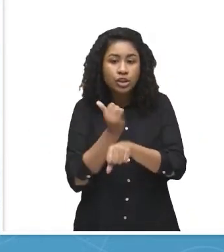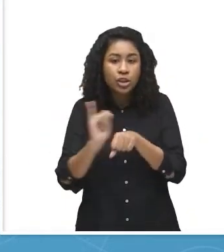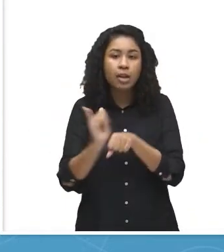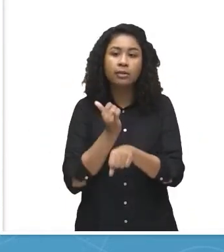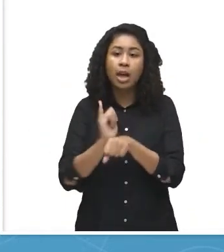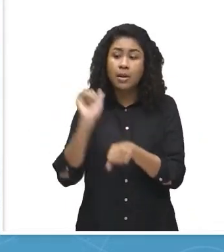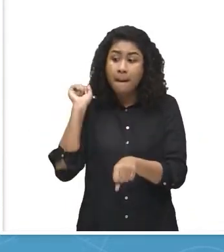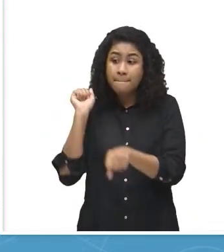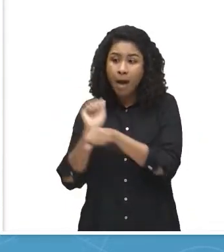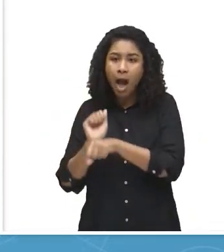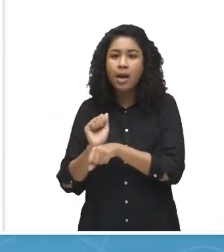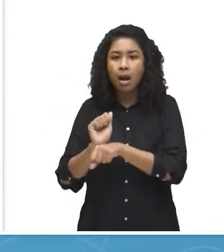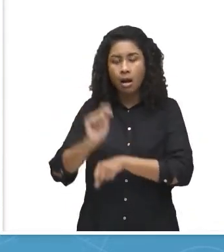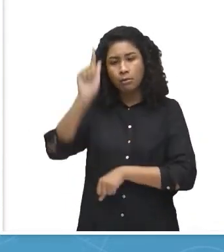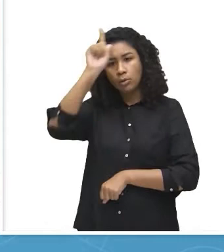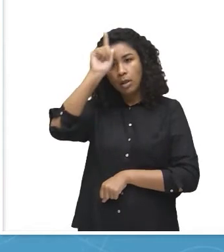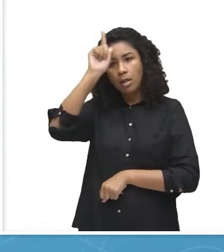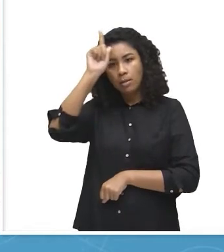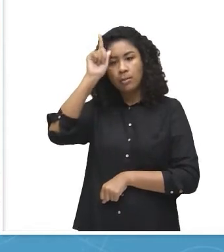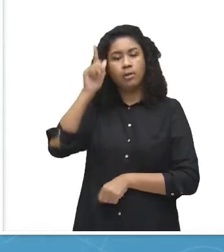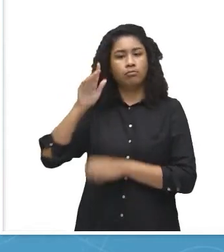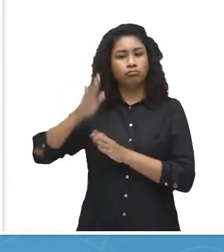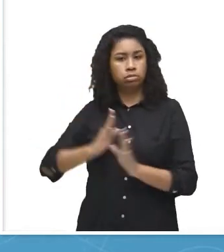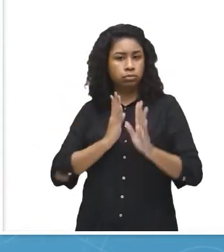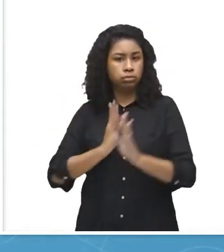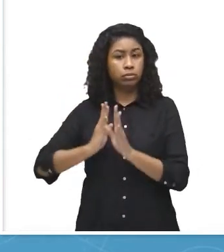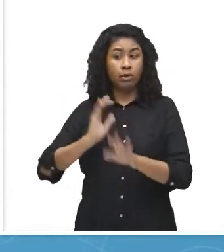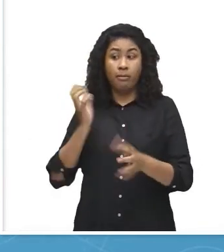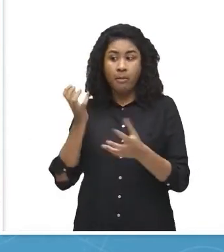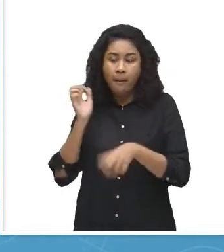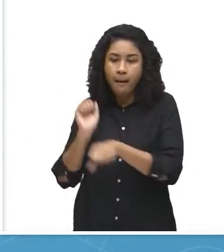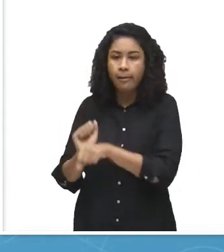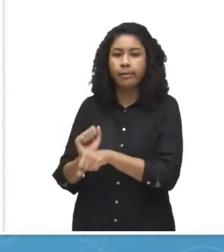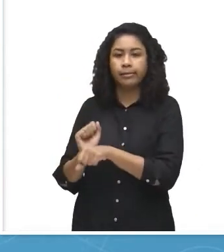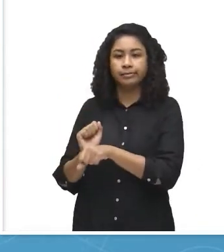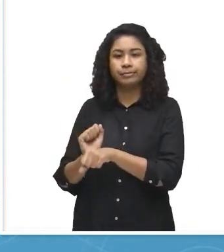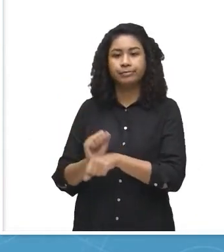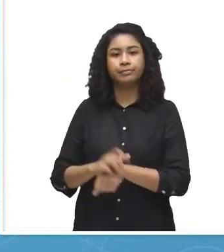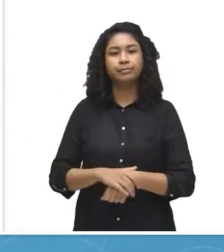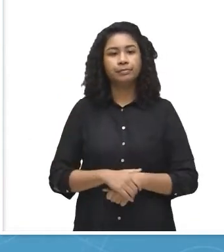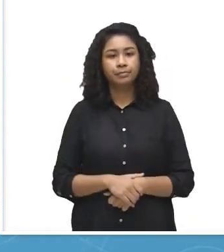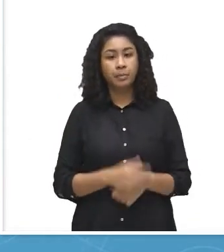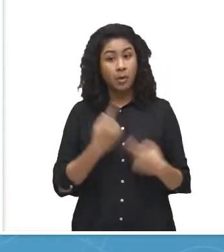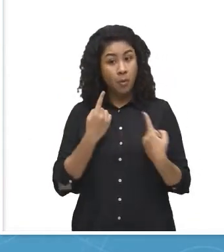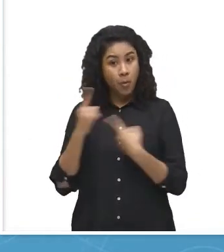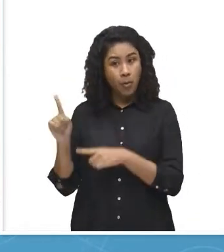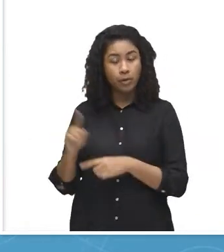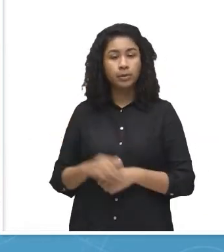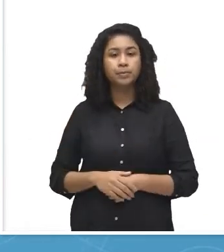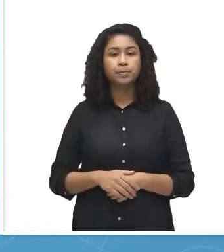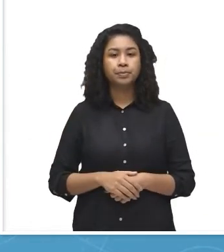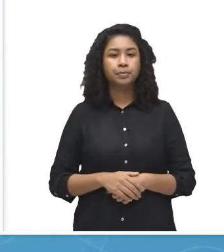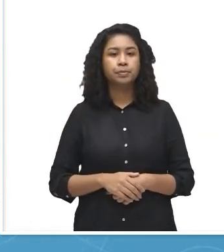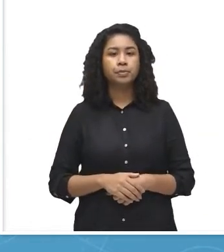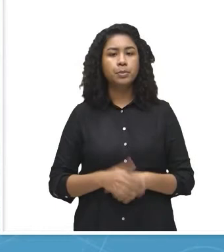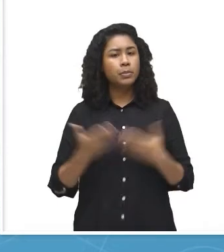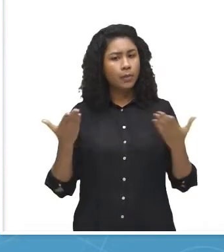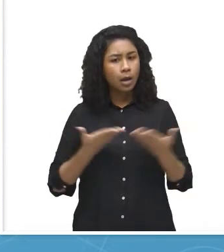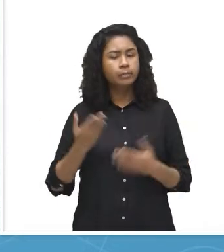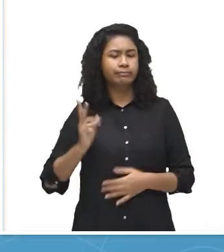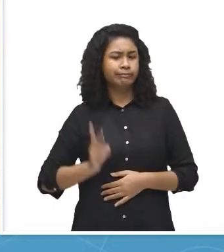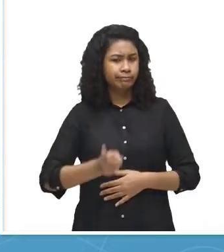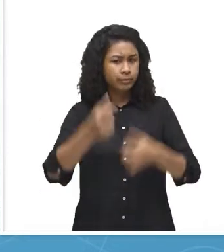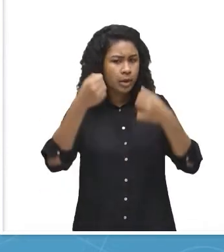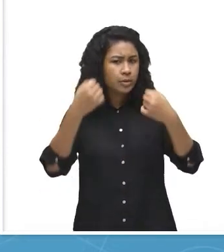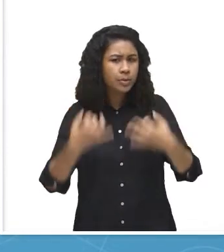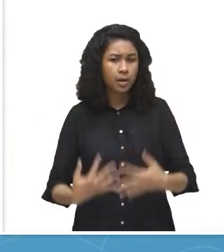chamadas trincheiras, que a gente vai estudar um pouquinho mais aprofundado daqui a pouquinho. Agora vamos para o texto, para a gente